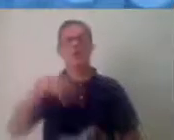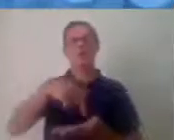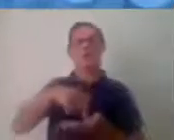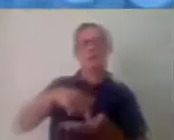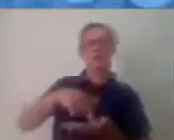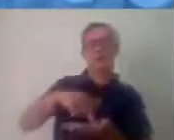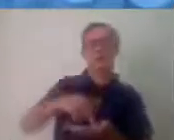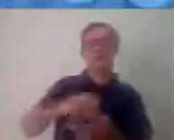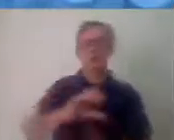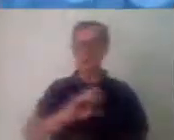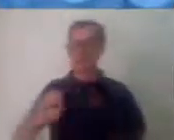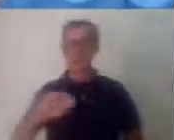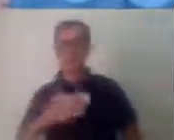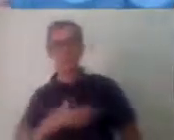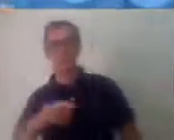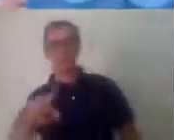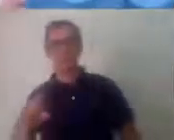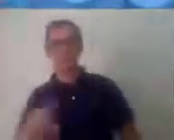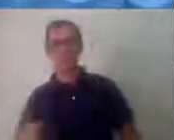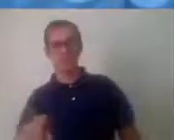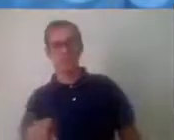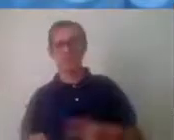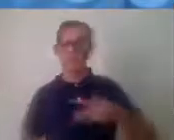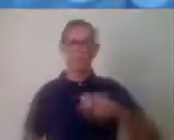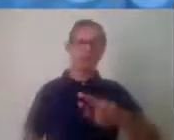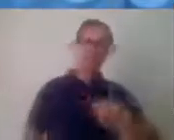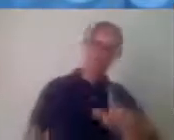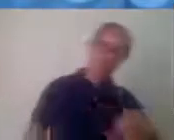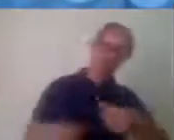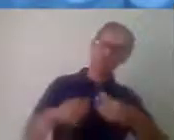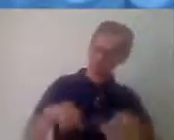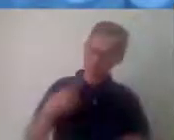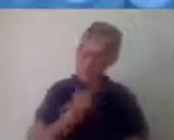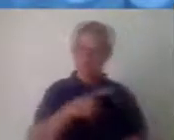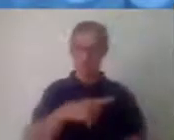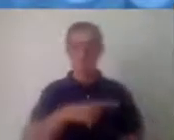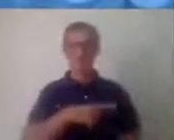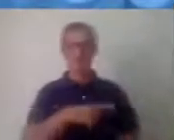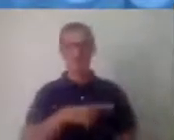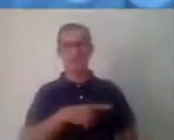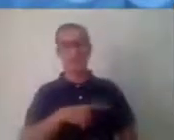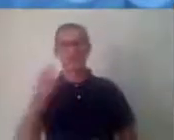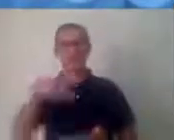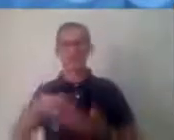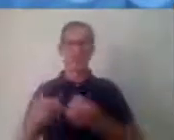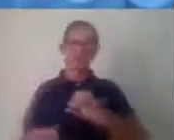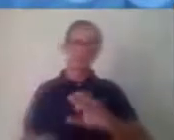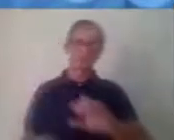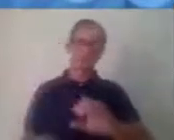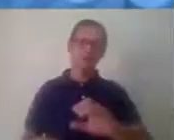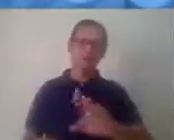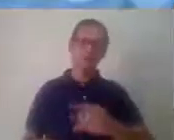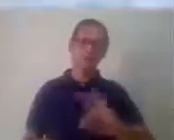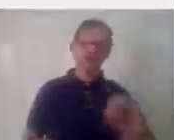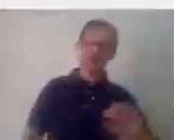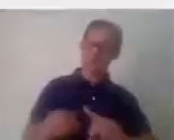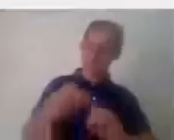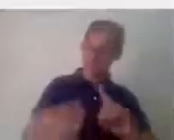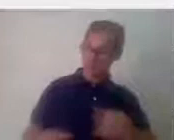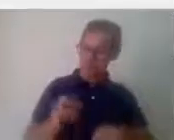nesse caso, que zera as minhas derivadas parciais. Esse daí é o que nós chamamos de ponto crítico. Acompanhe no quadro a